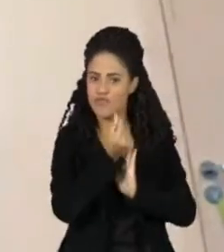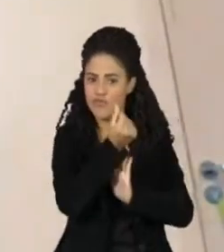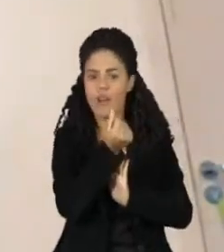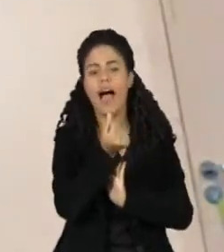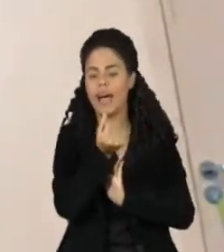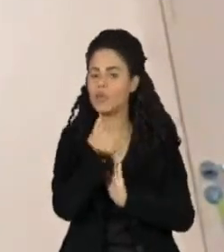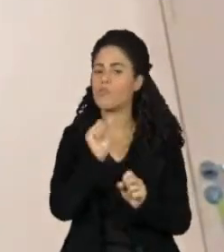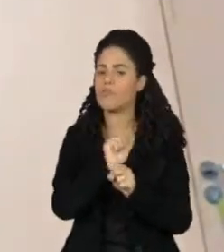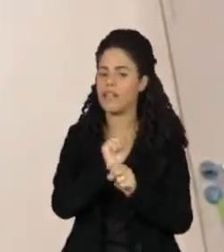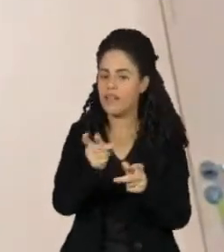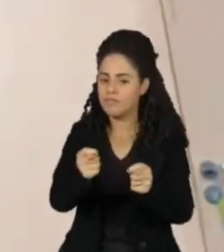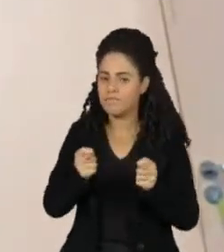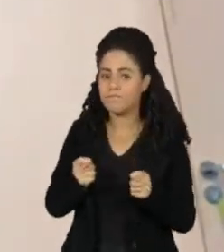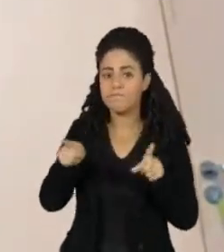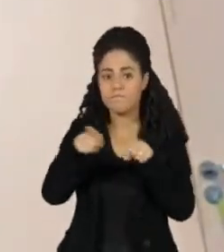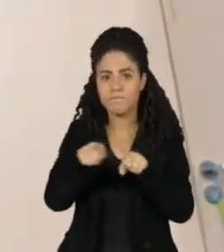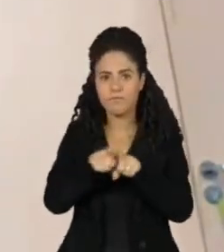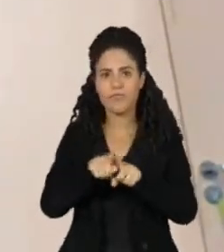festa